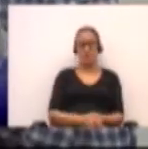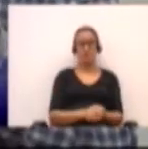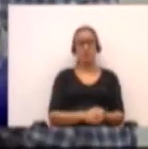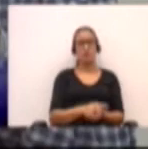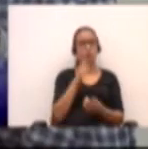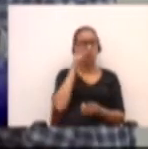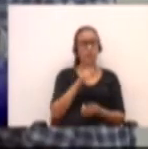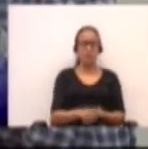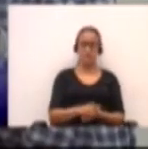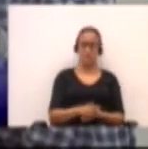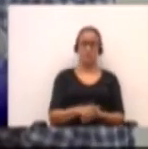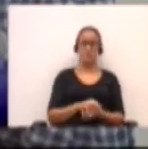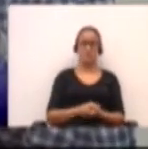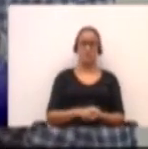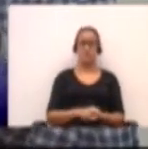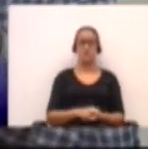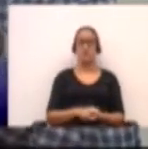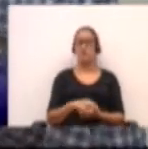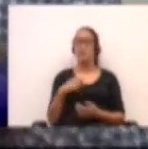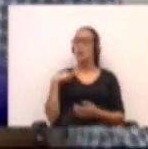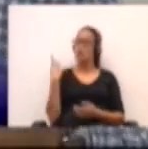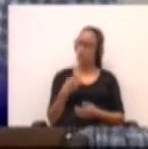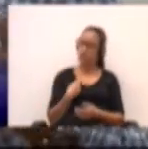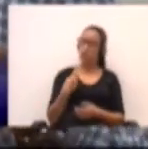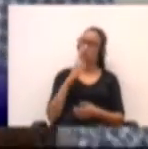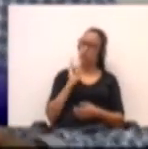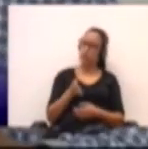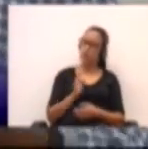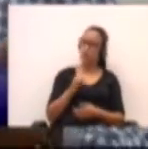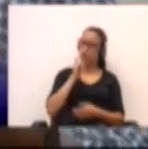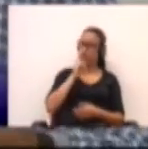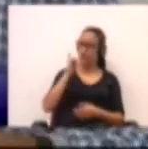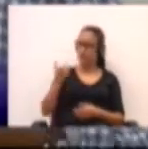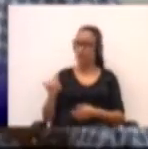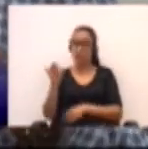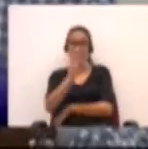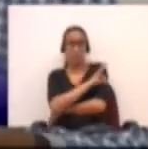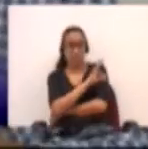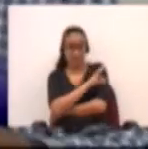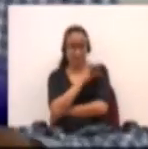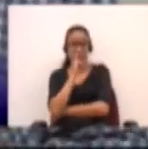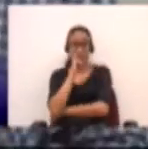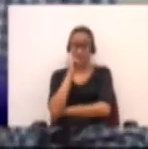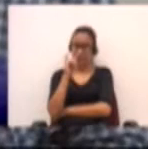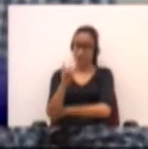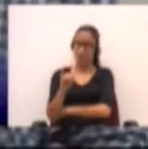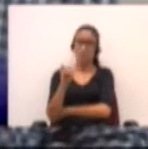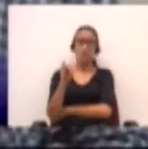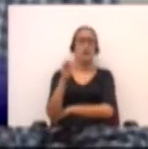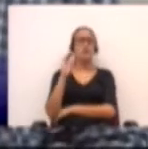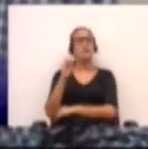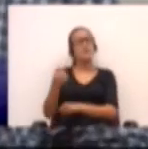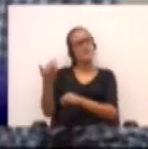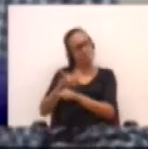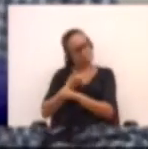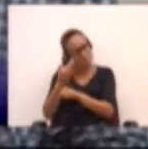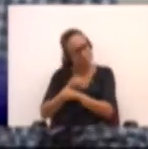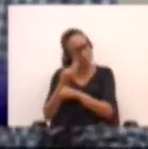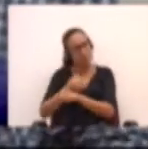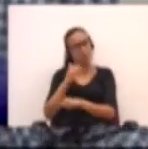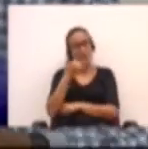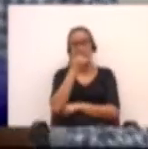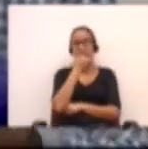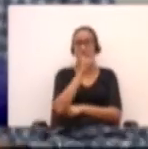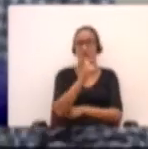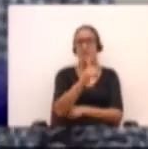documentação em mãos, e nós estamos dizendo para o prefeito municipal que deve se esforçar para a gente instalar a energia